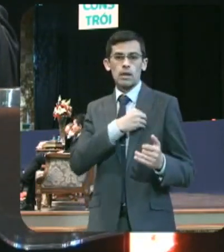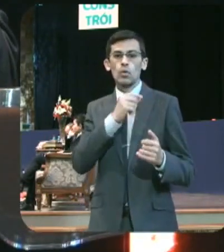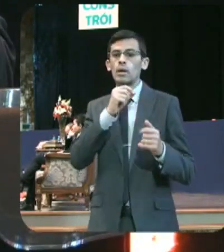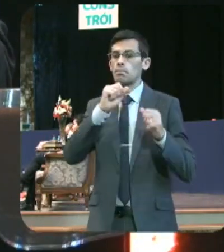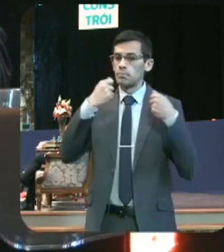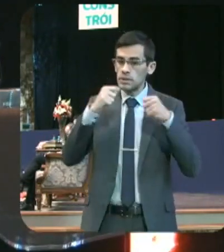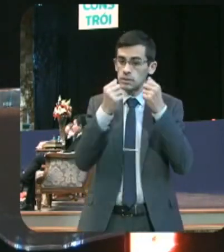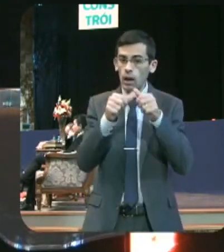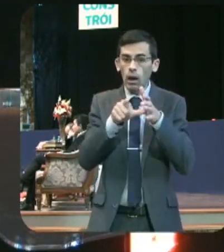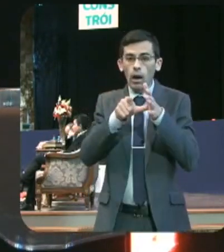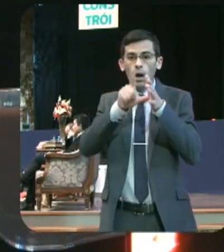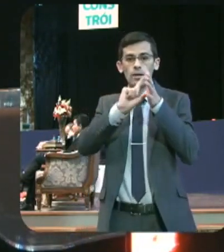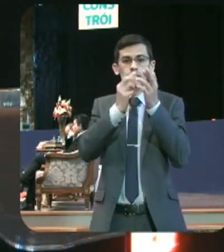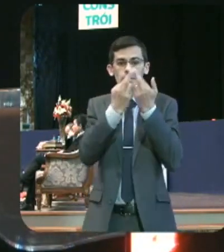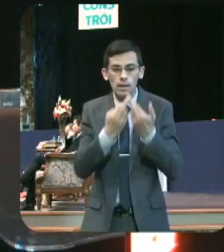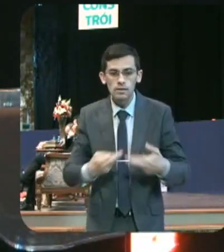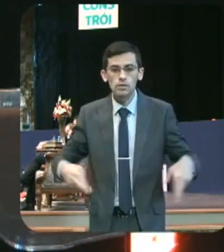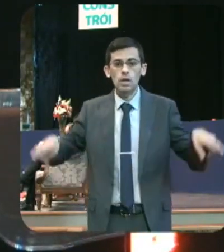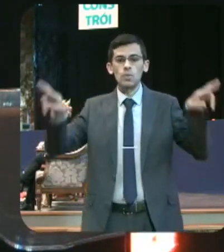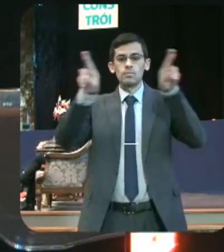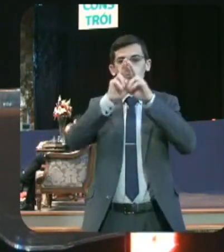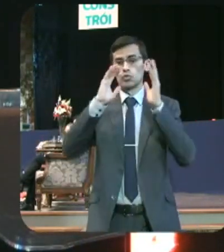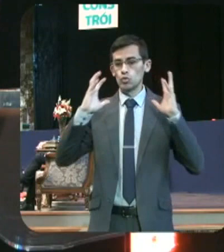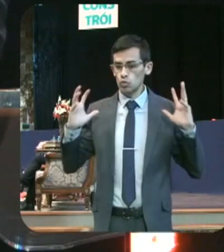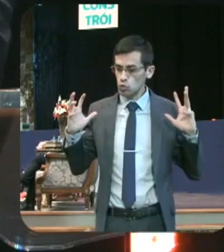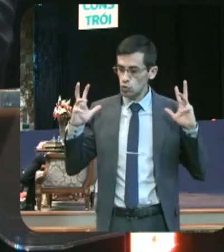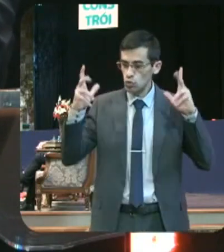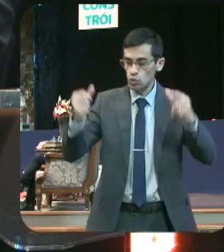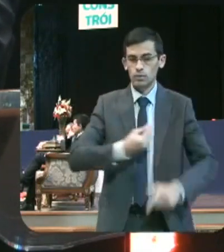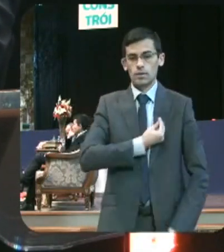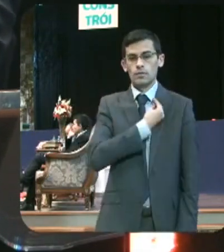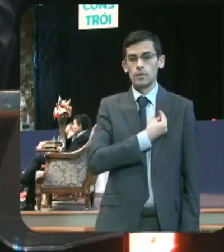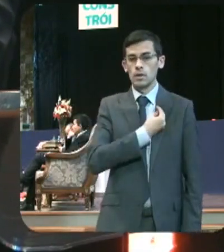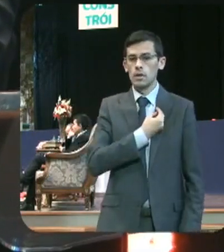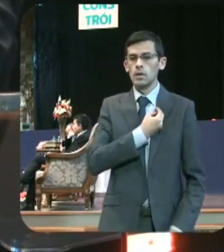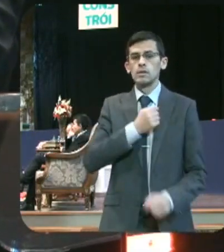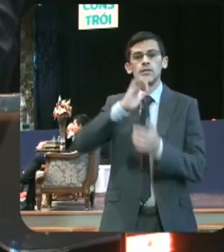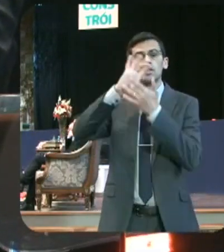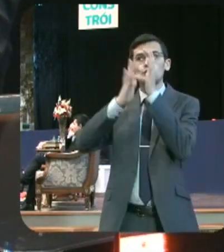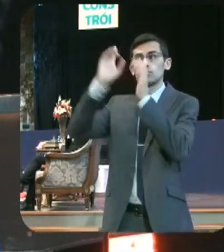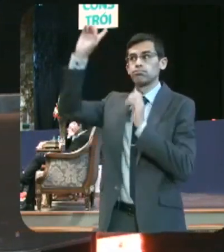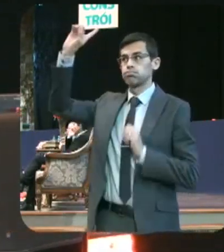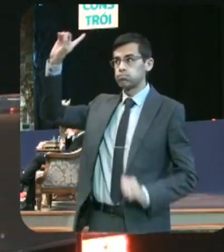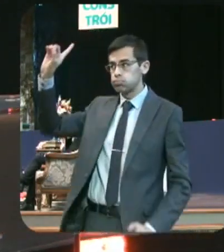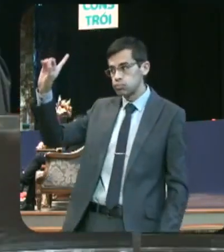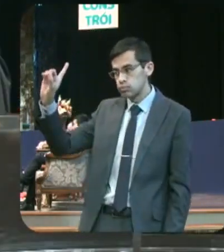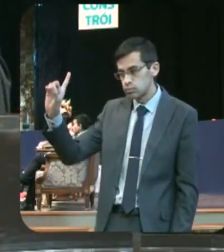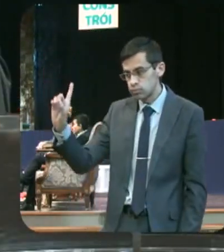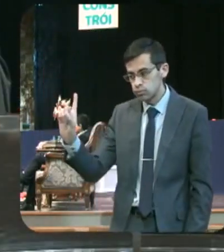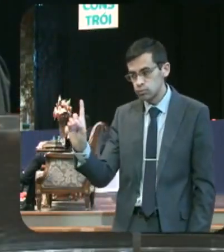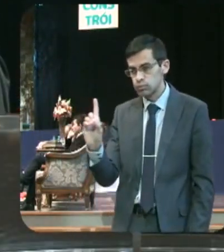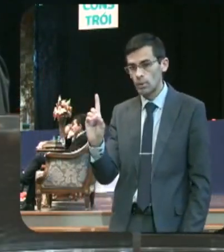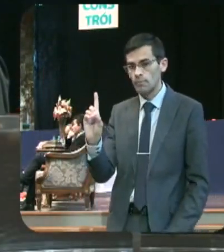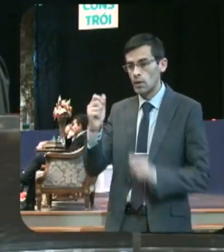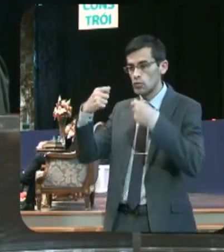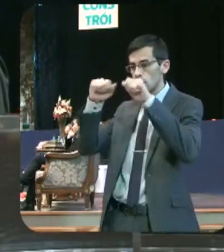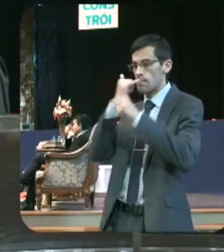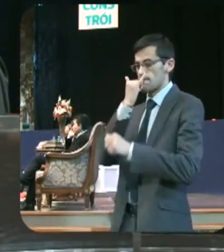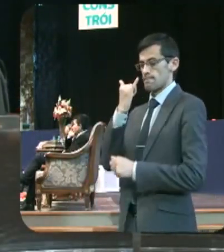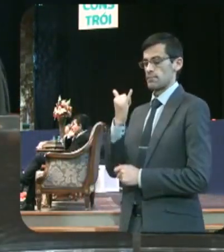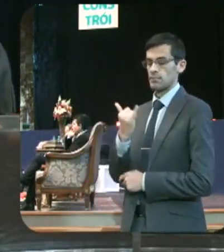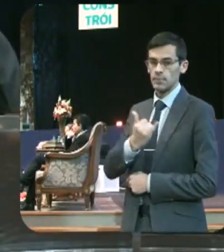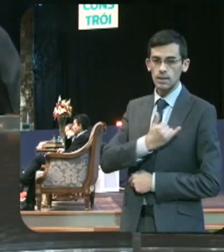trabalhar tudo mais que está à volta. E quando Jesus vem na nossa vida, ele não apenas perdoa os